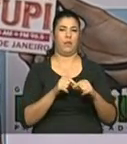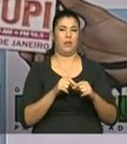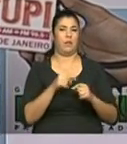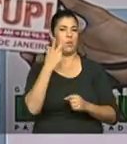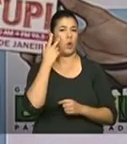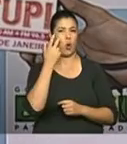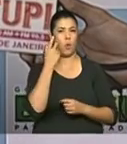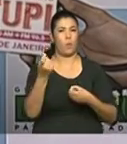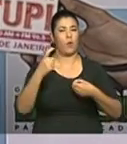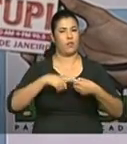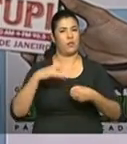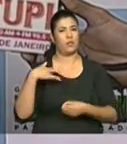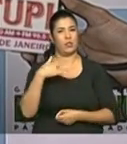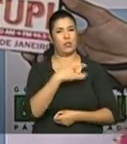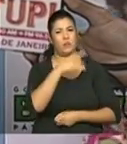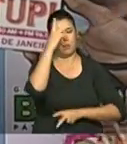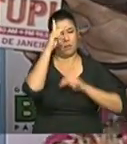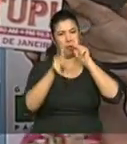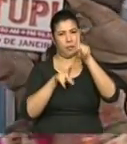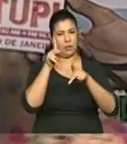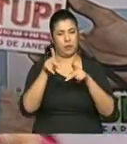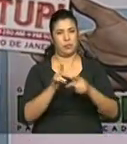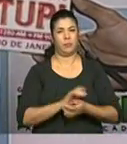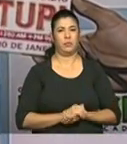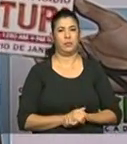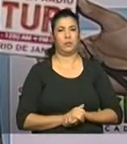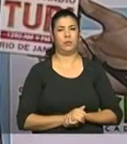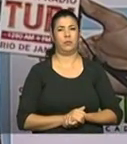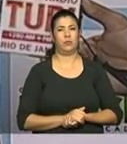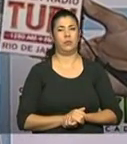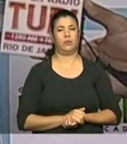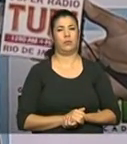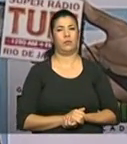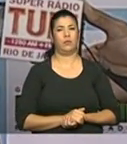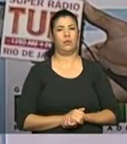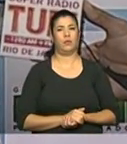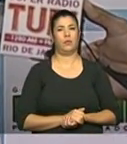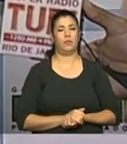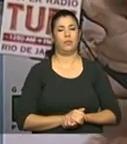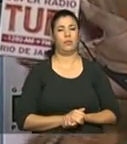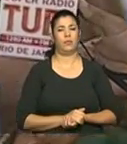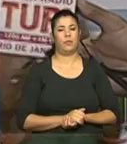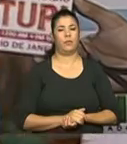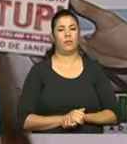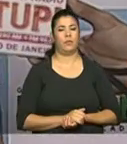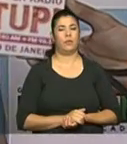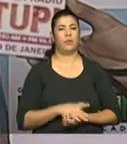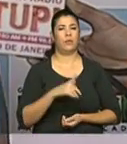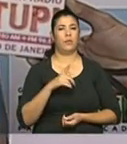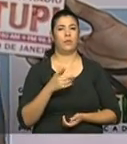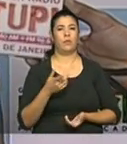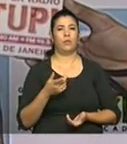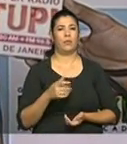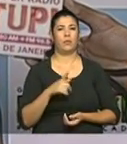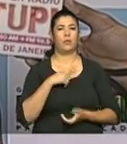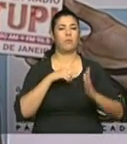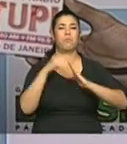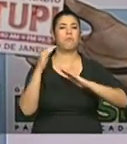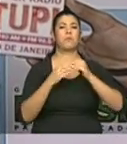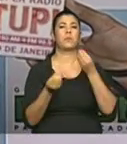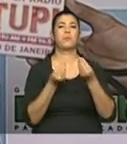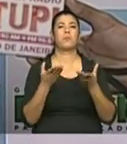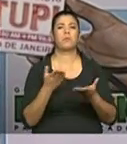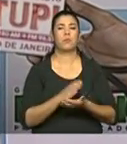situação de atendimento à saúde da população aqui de Brasília. Como é que vão ser esses acordos técnicos? Então,